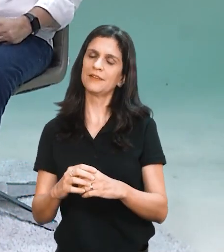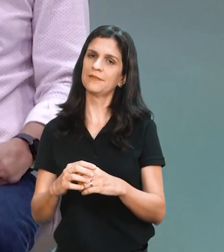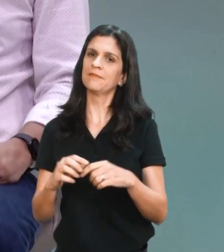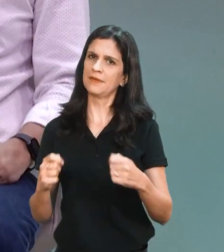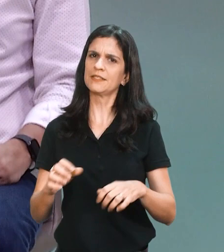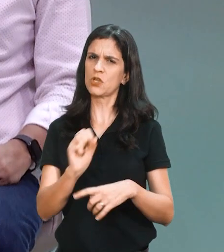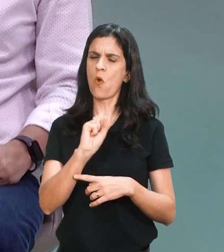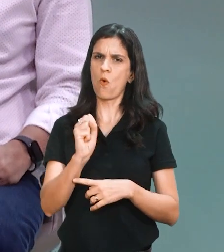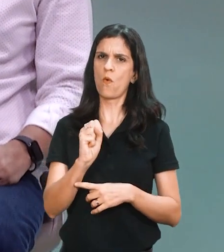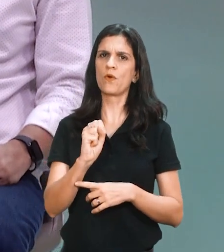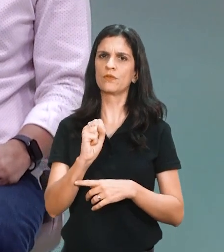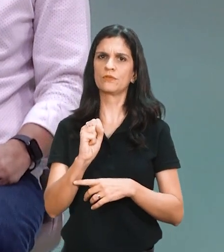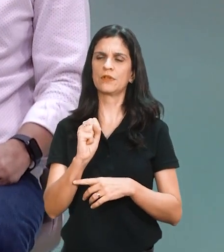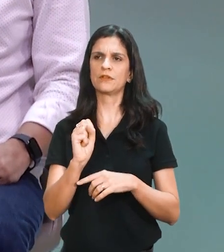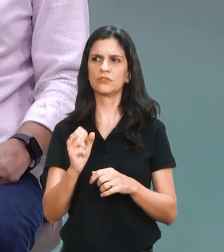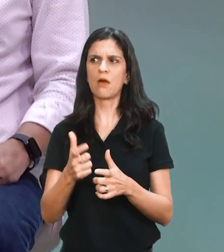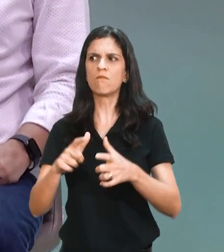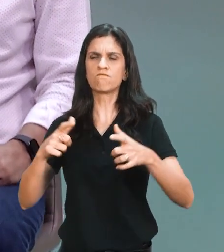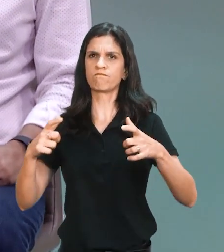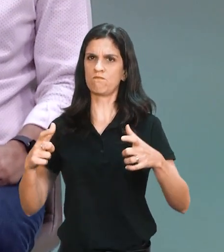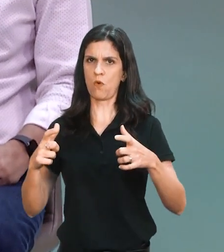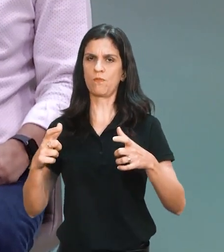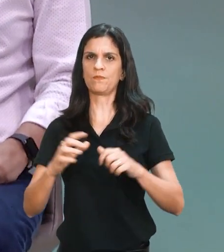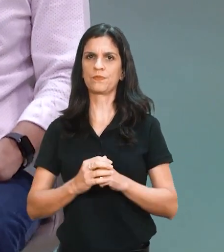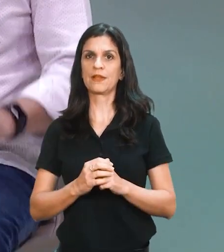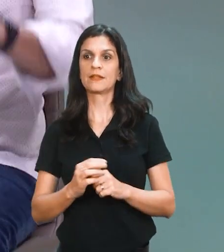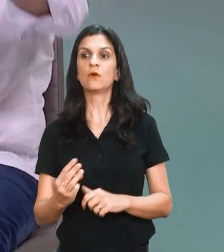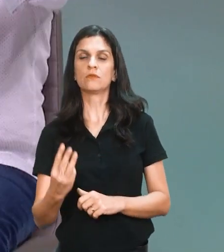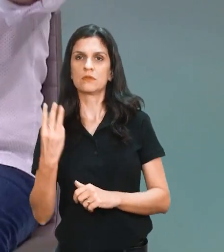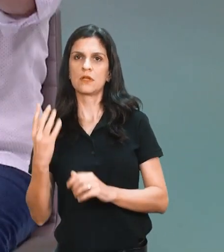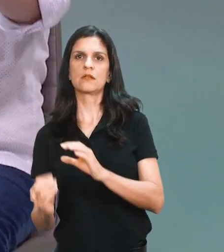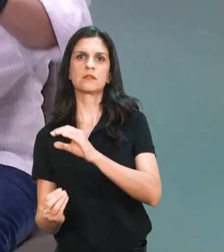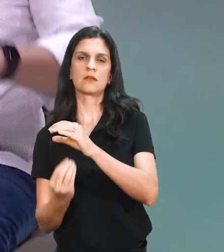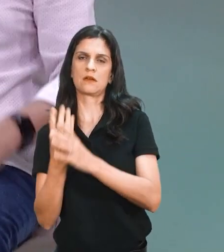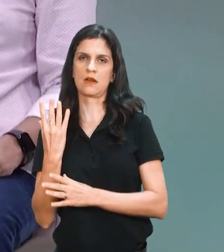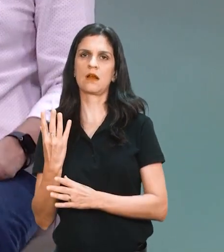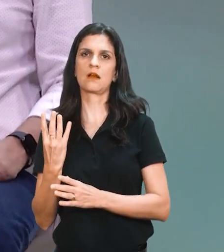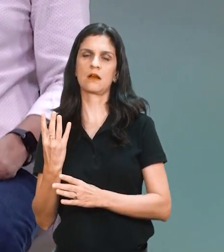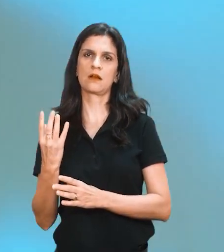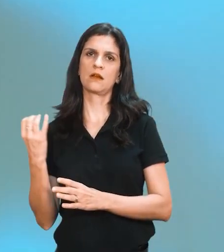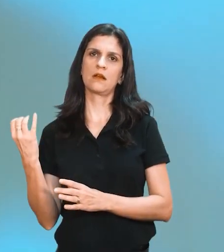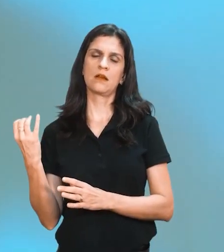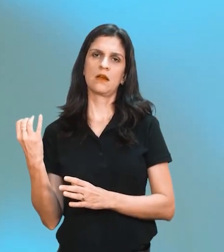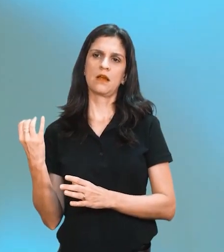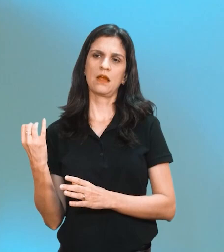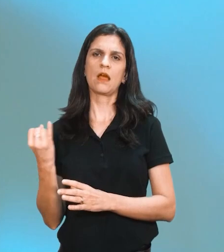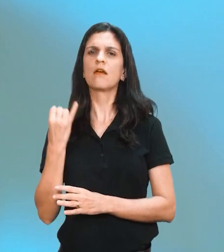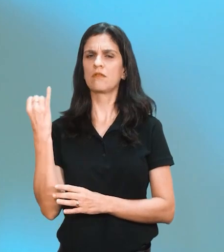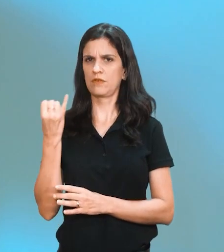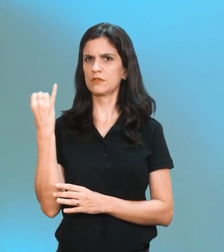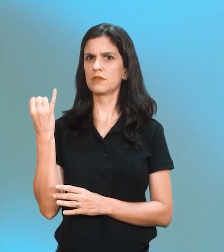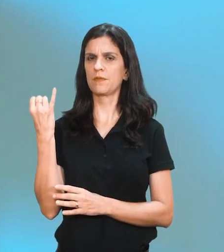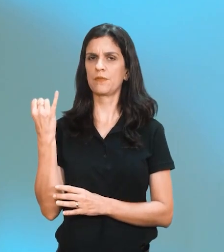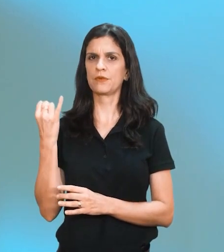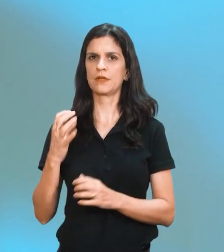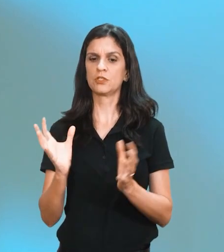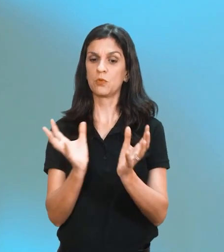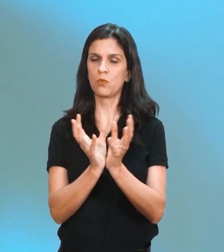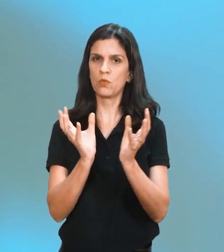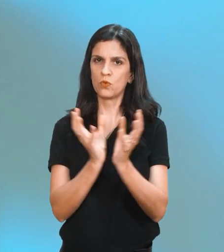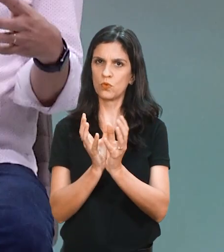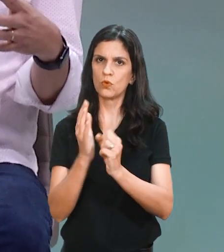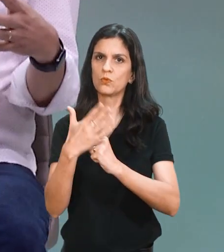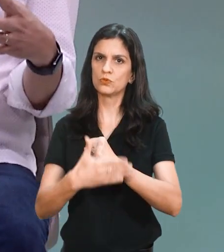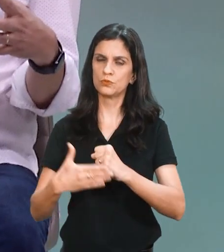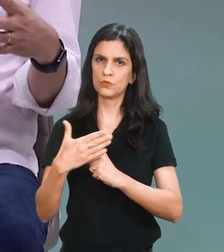bem. Então a gente está conversando exatamente para que esses 3 novos conselhos sejam implementados. A gente está trabalhando para que a